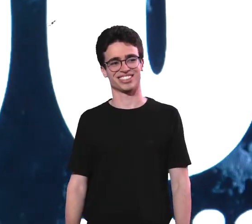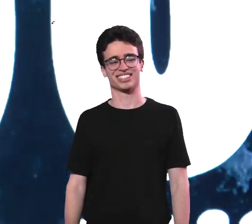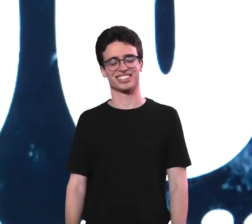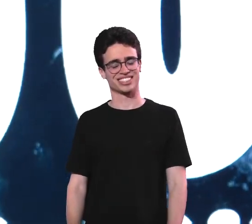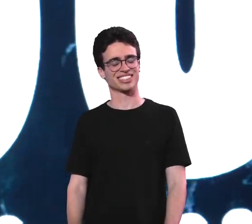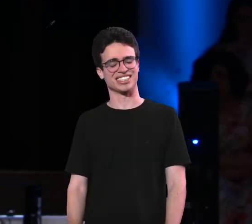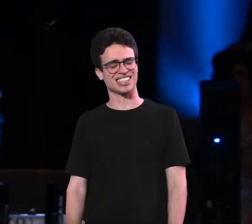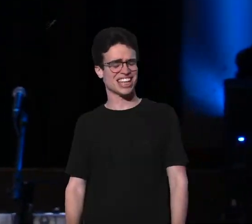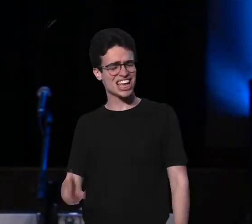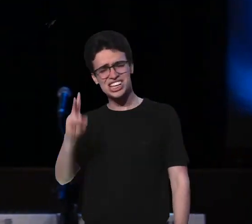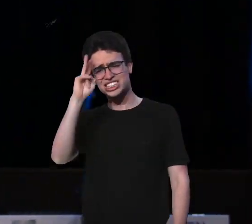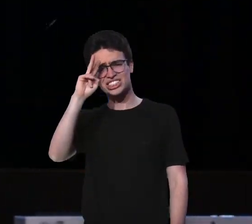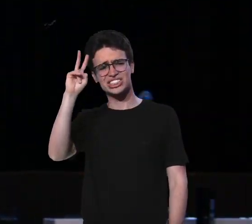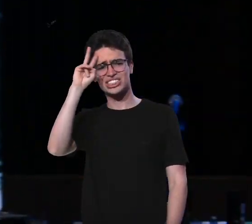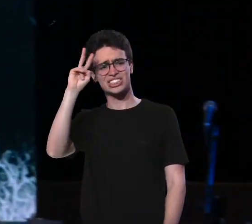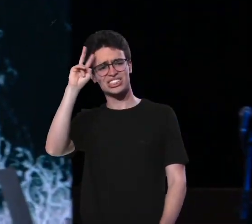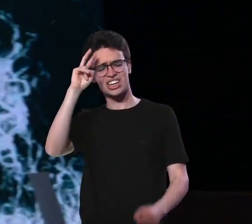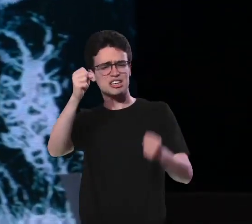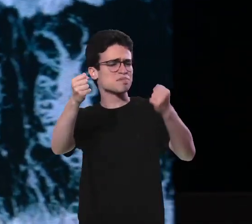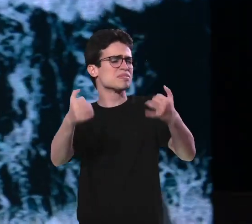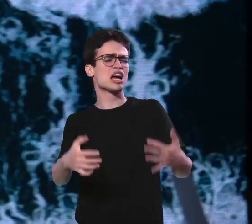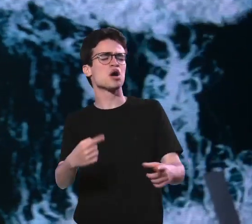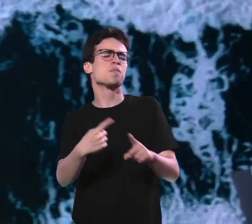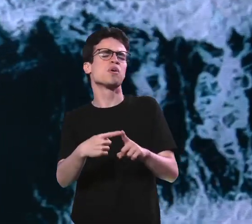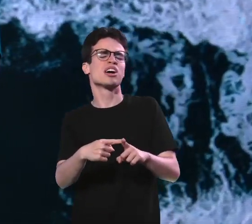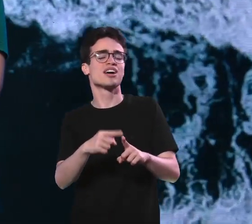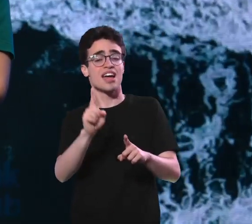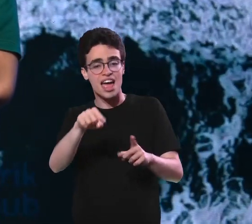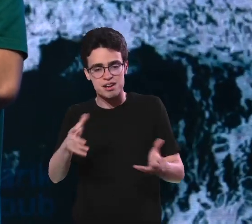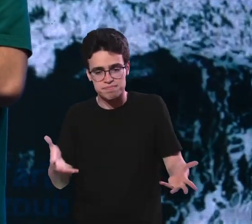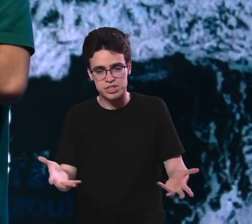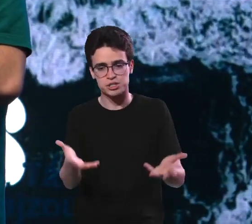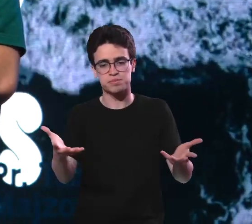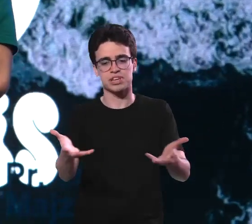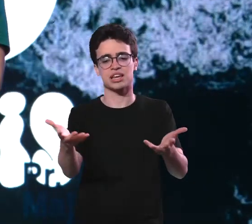Eu estou contando essas histórias para te inspirar.